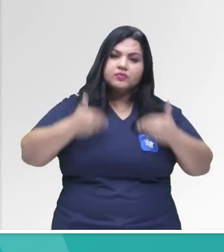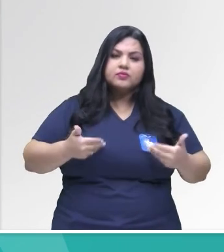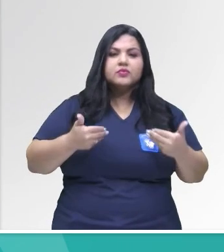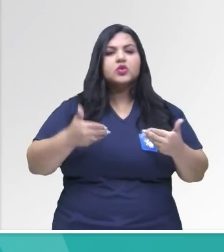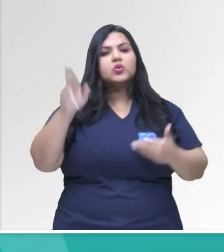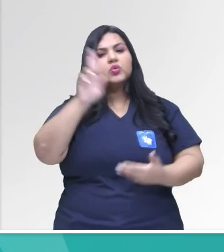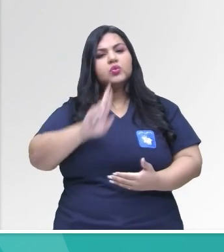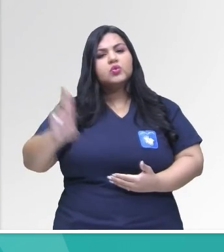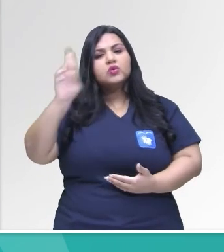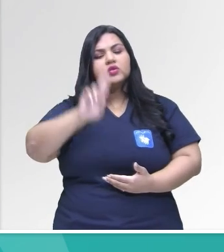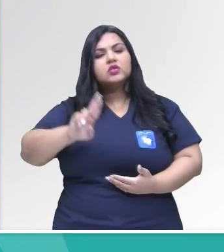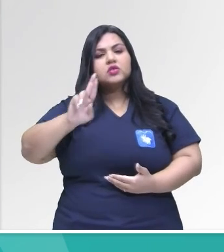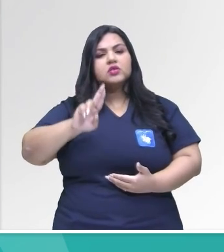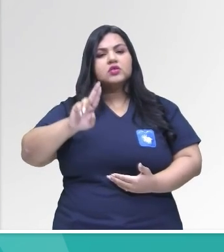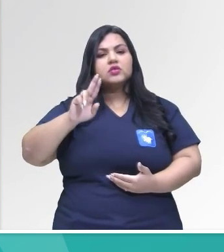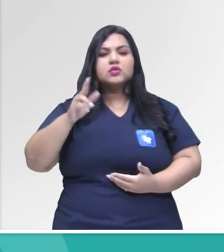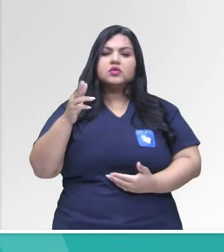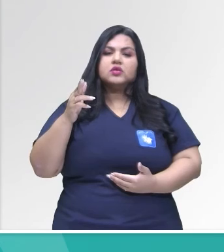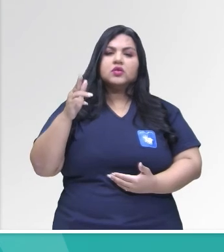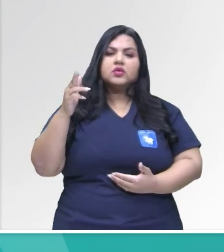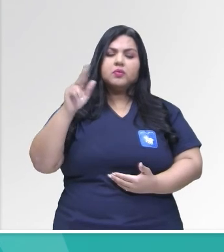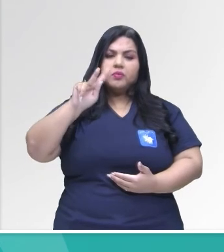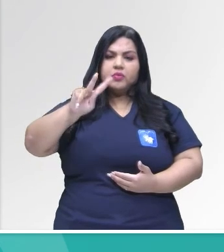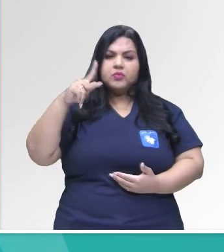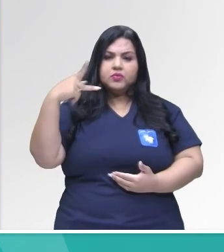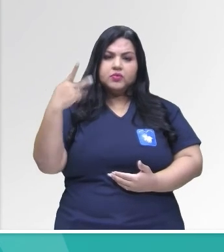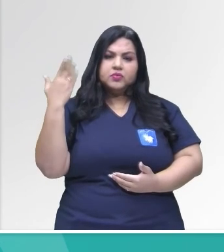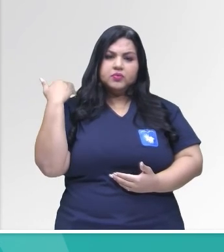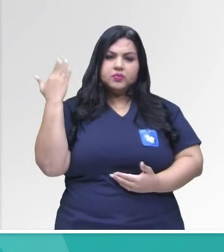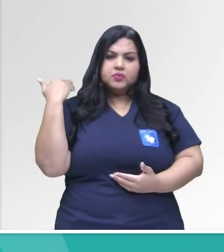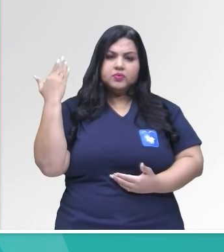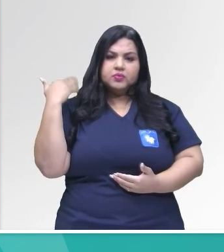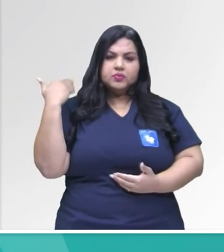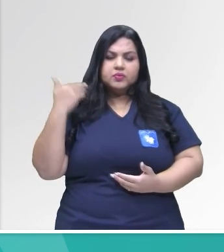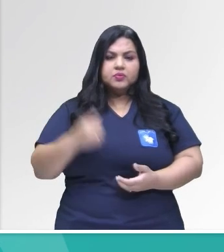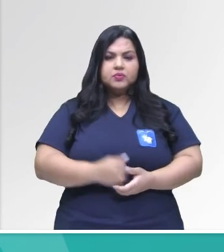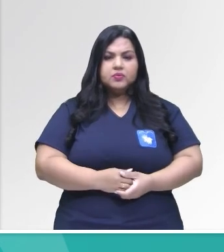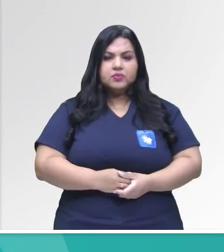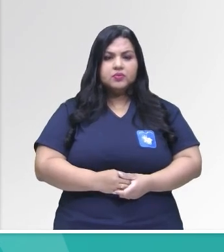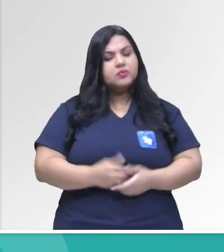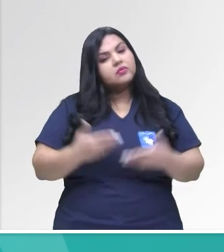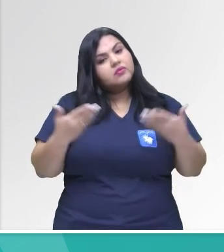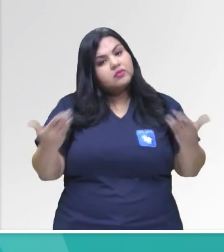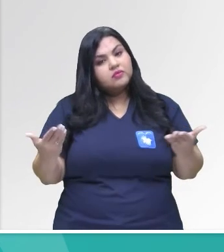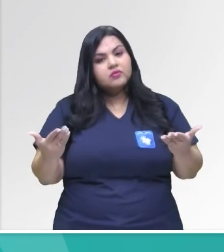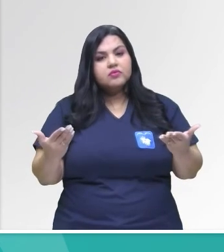o uso da passive voice no passado. E é isso,